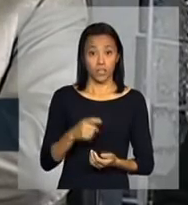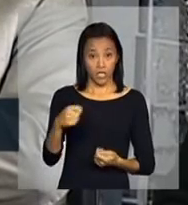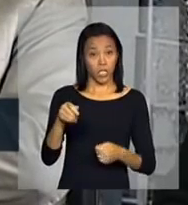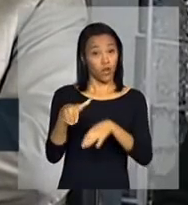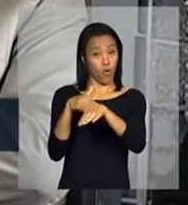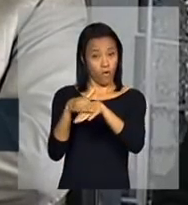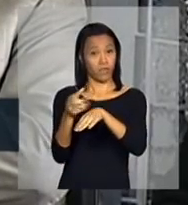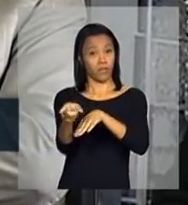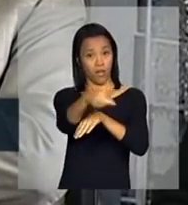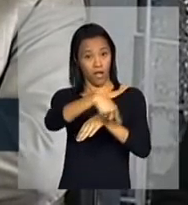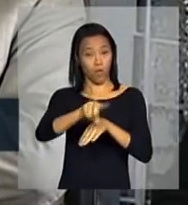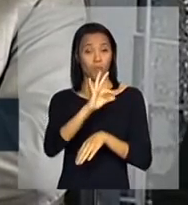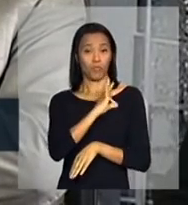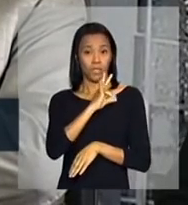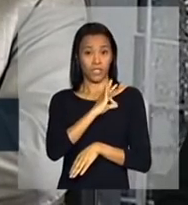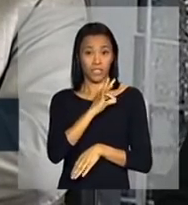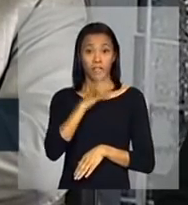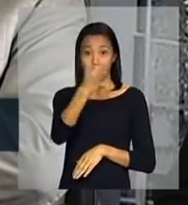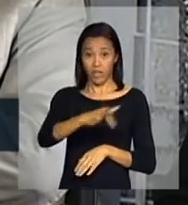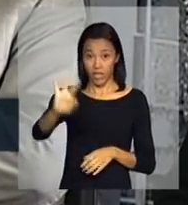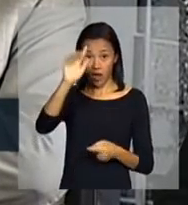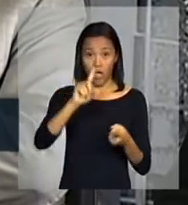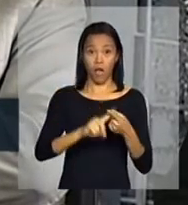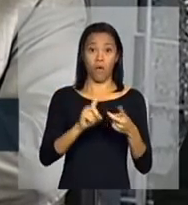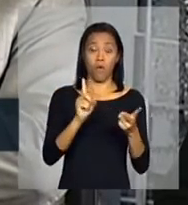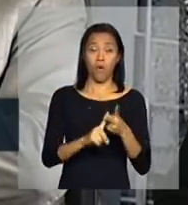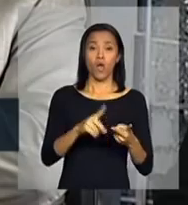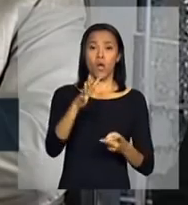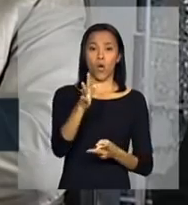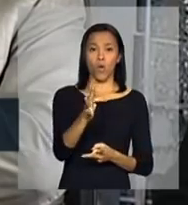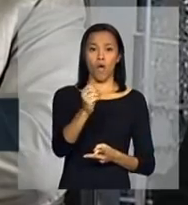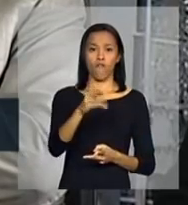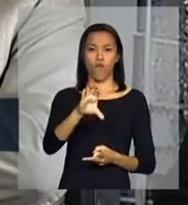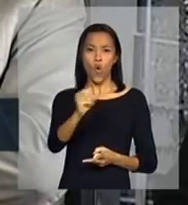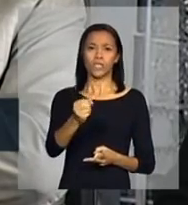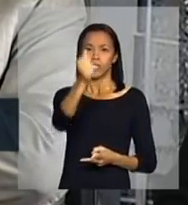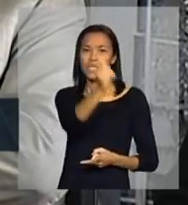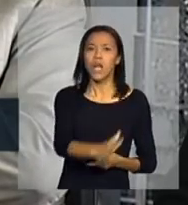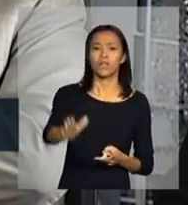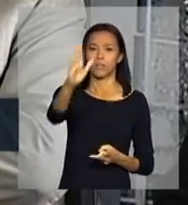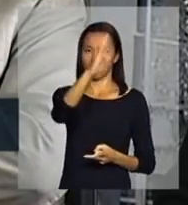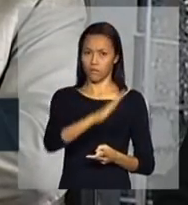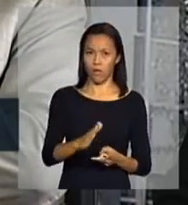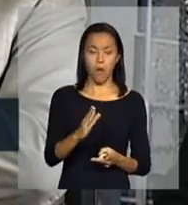Federal, Força Nacional, para não